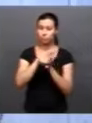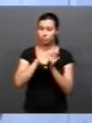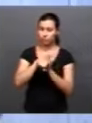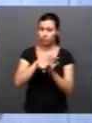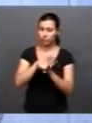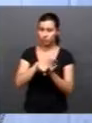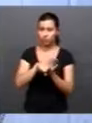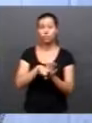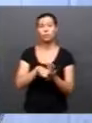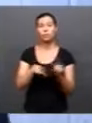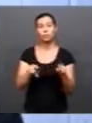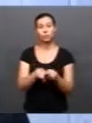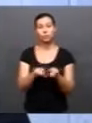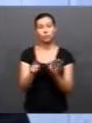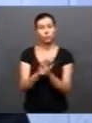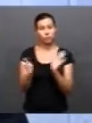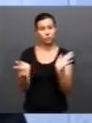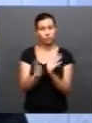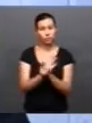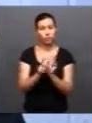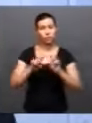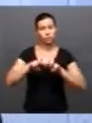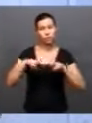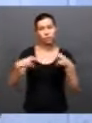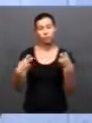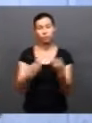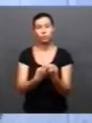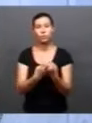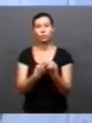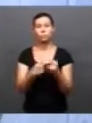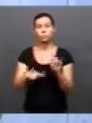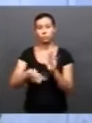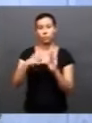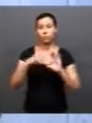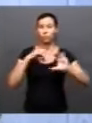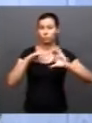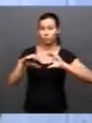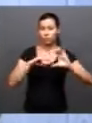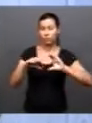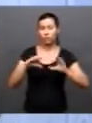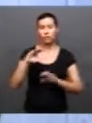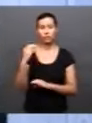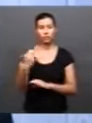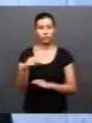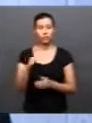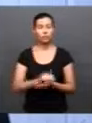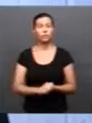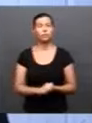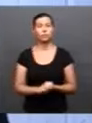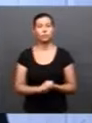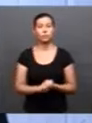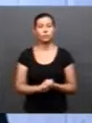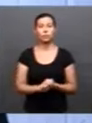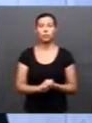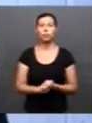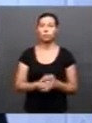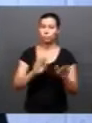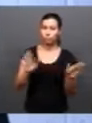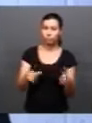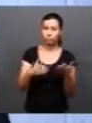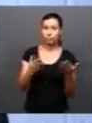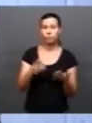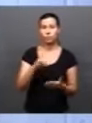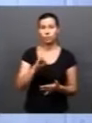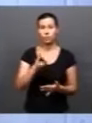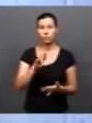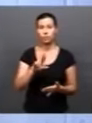Pesquisadores e jornalistas se reúnem na primeira Comunica Ciência, promovido pela Diretoria de Comunicação da UFO. Você